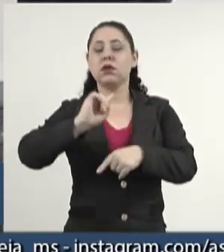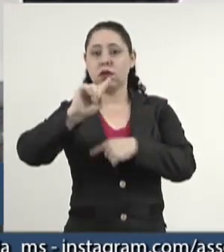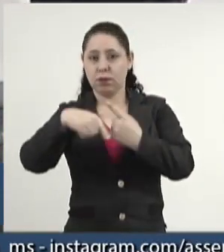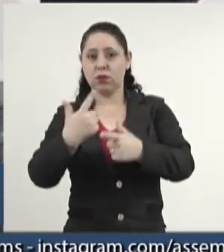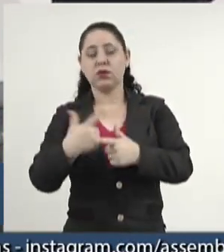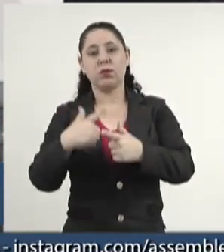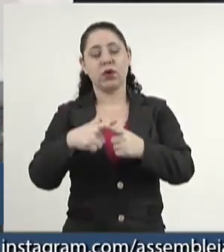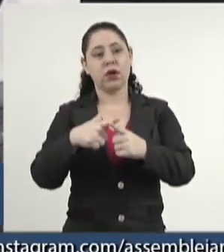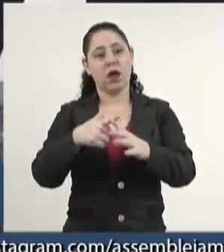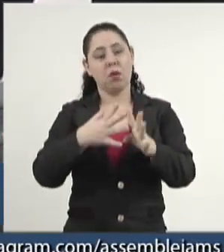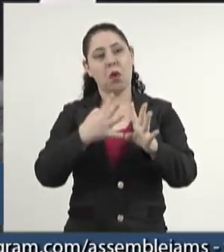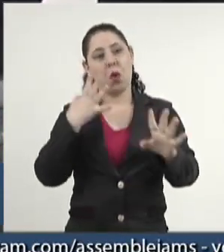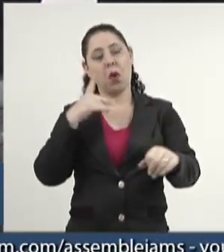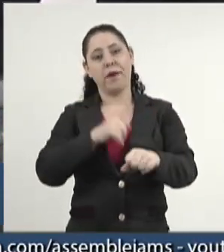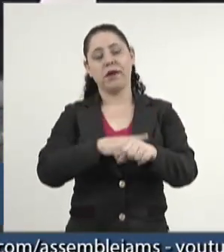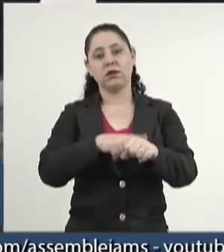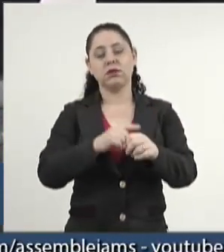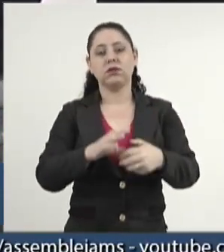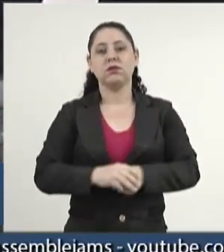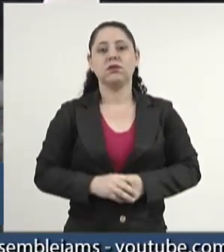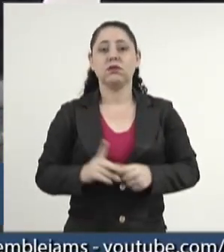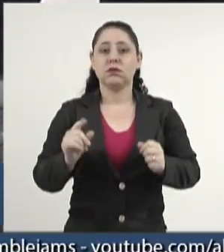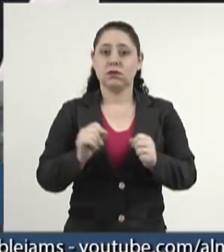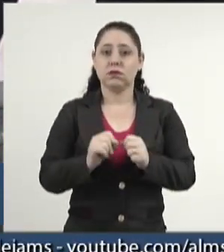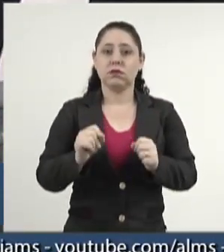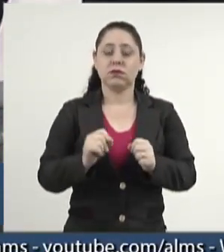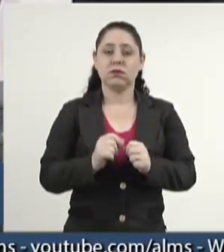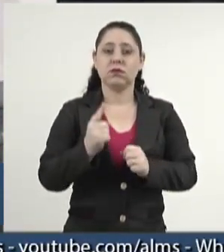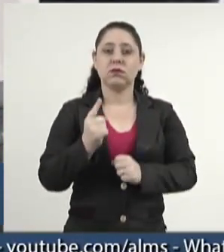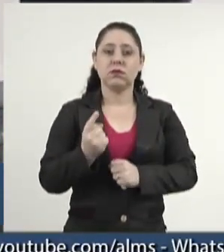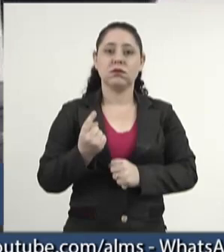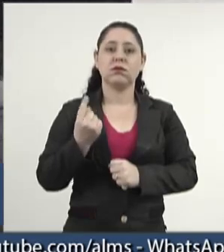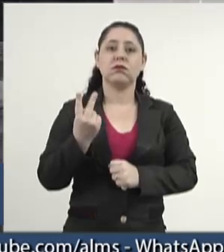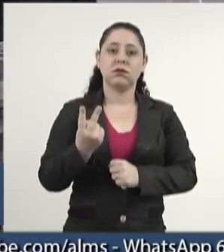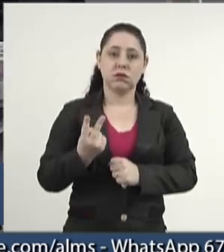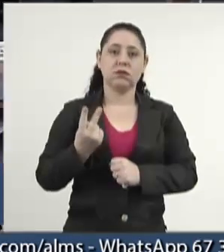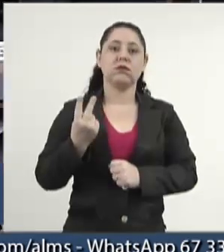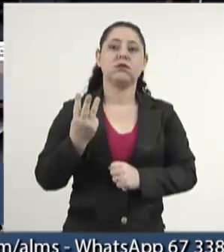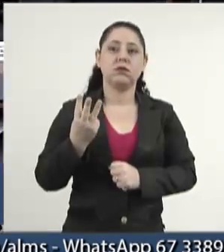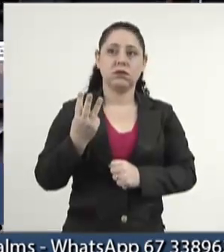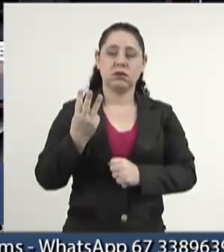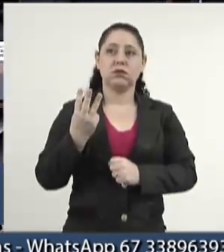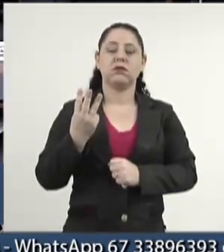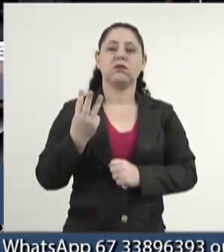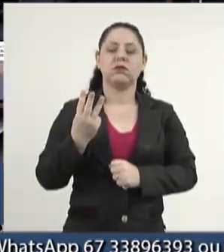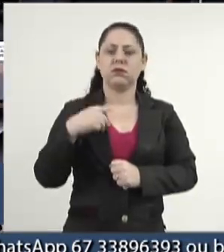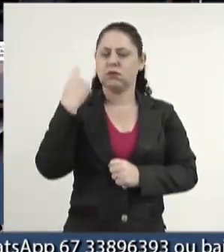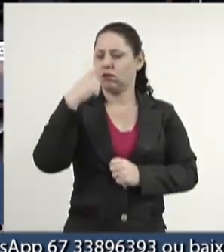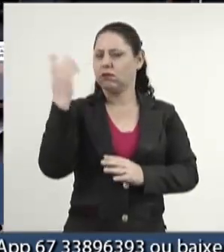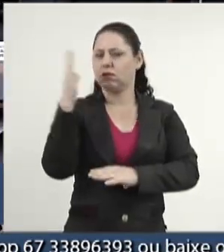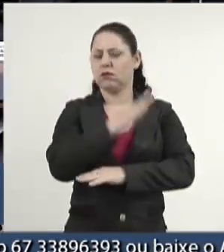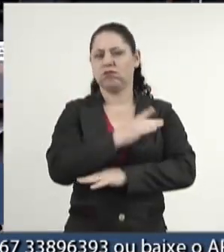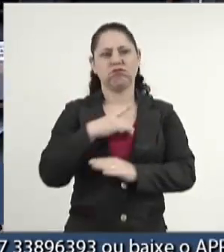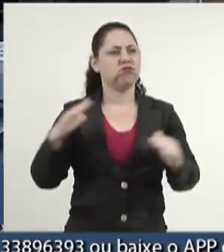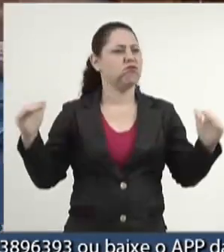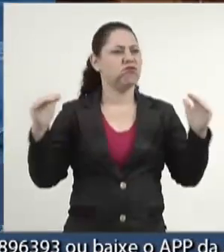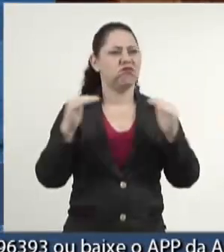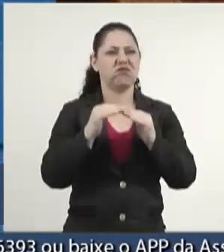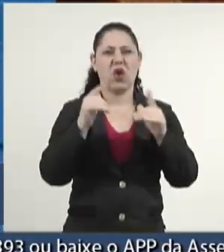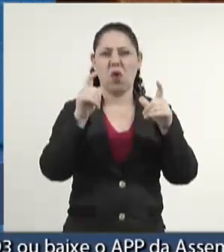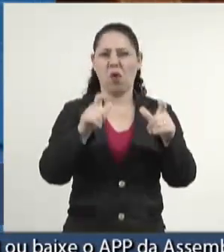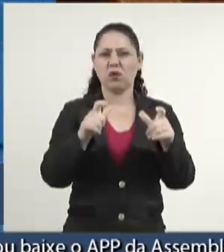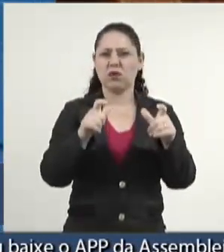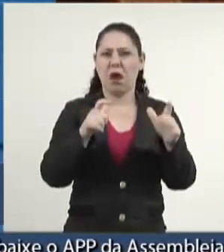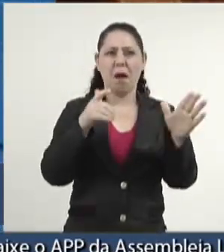porque é ordem de chegada, ele vai fazer 1, 2 horas da tarde. Então, não há isonomia aí. Aí uns passam,